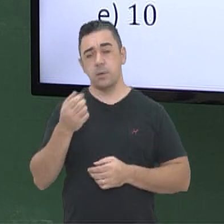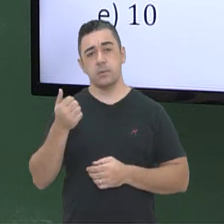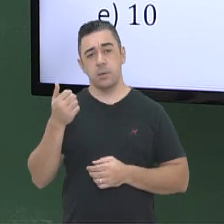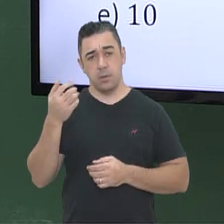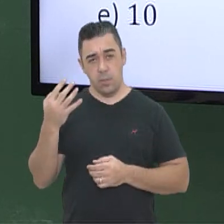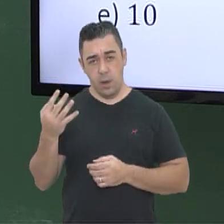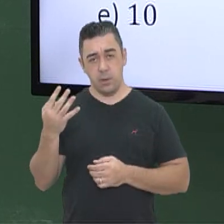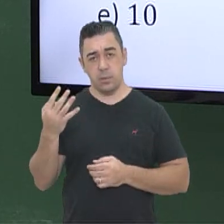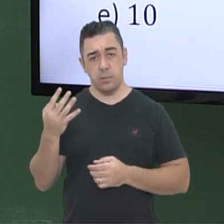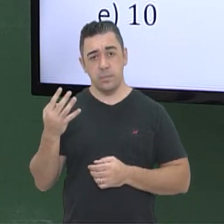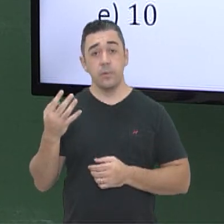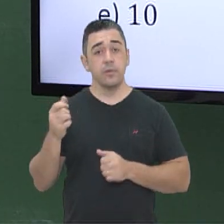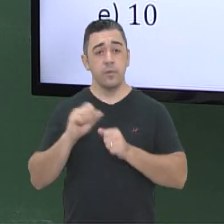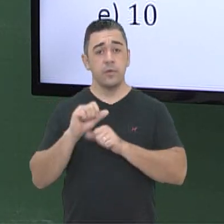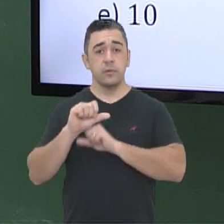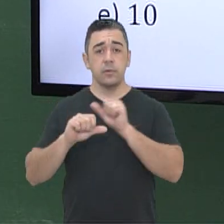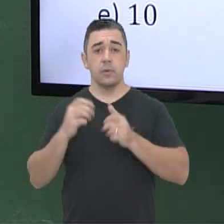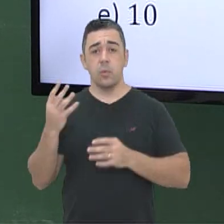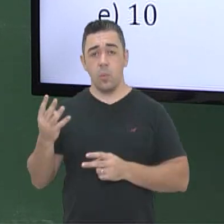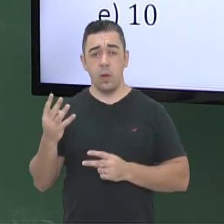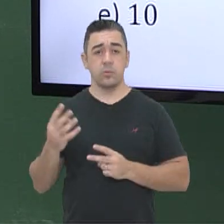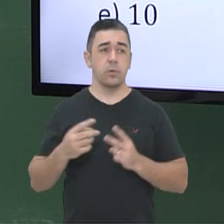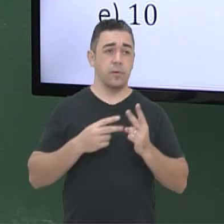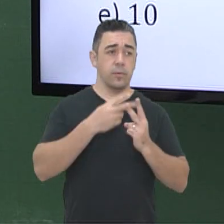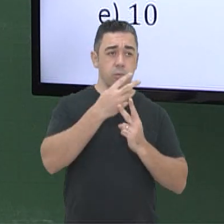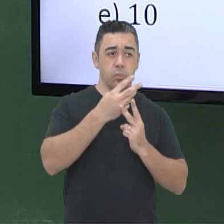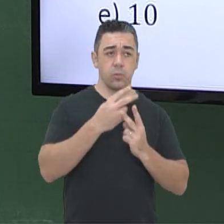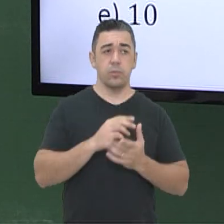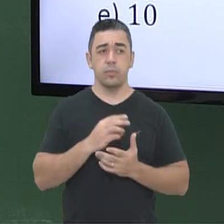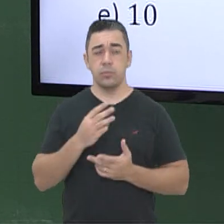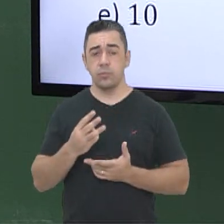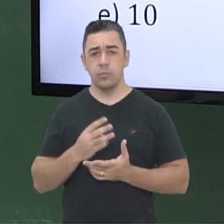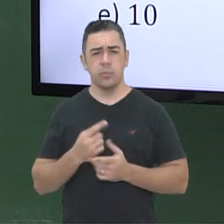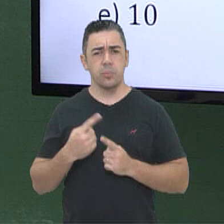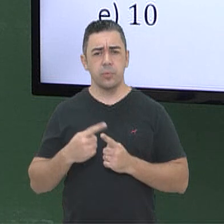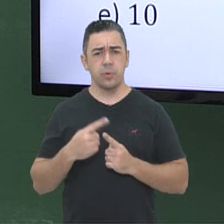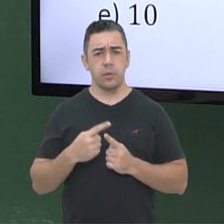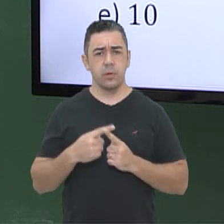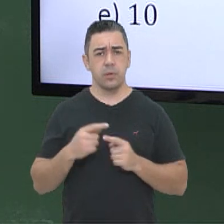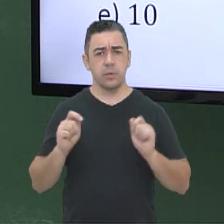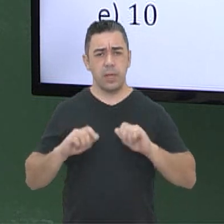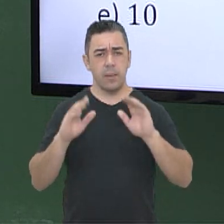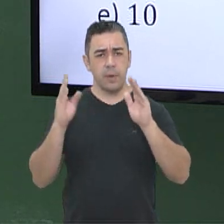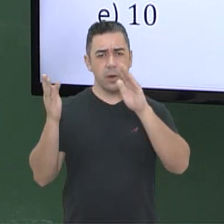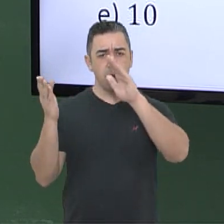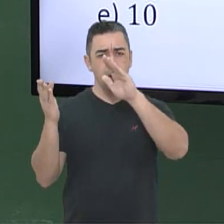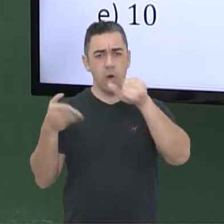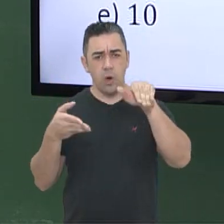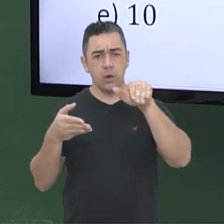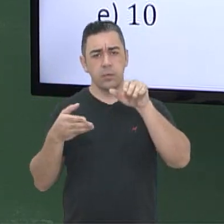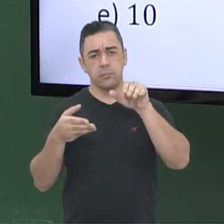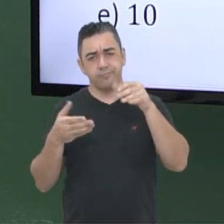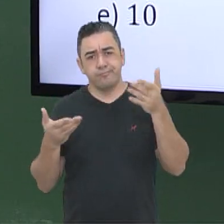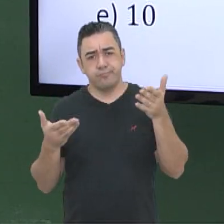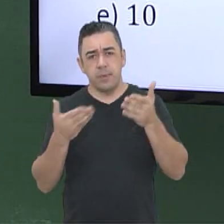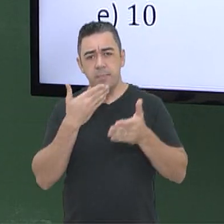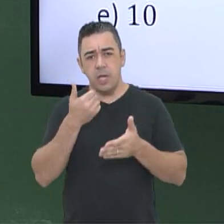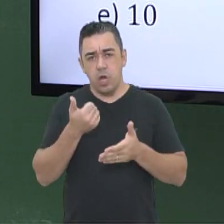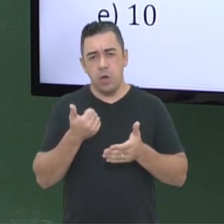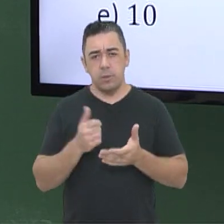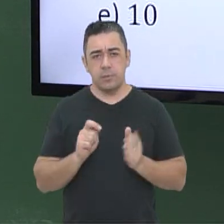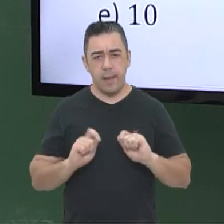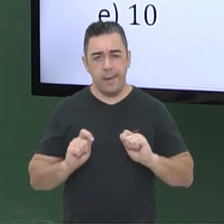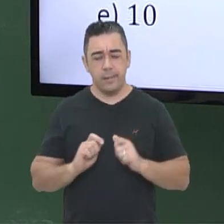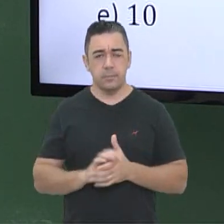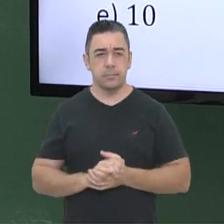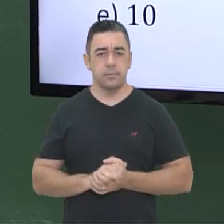à quarta, eu vou colocar 4 elevado ao cubo, tá? Por quê, professora? Porque daí eu posso cortar, porque a raiz cúbica e o cubo dentro pode